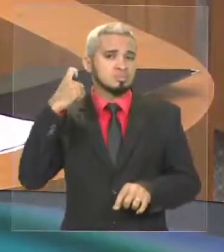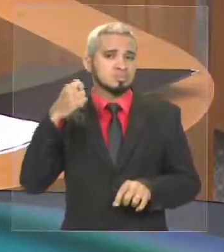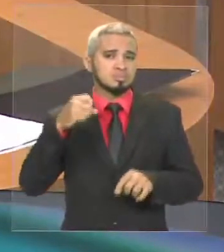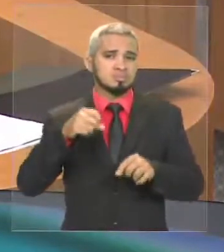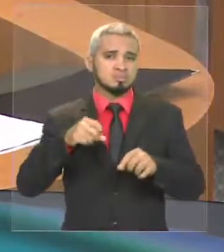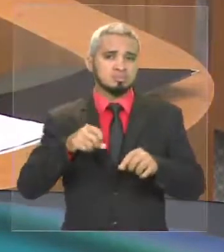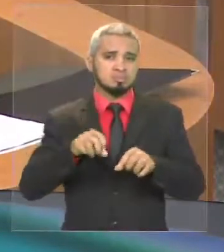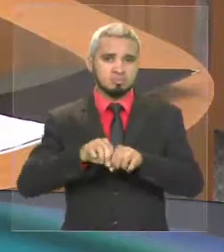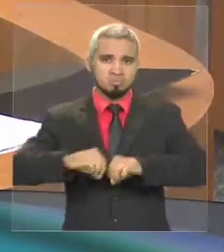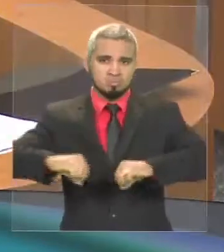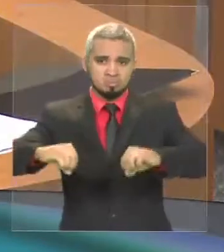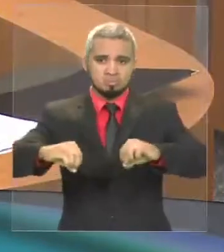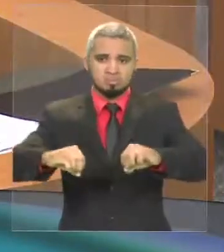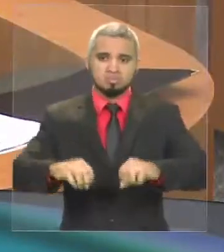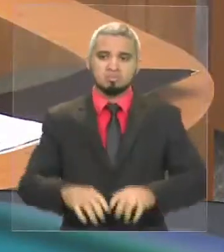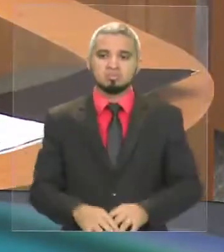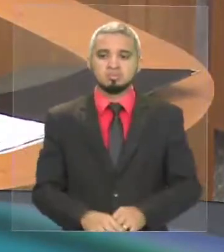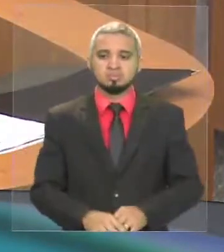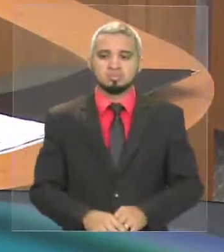e o acesso